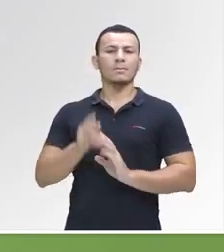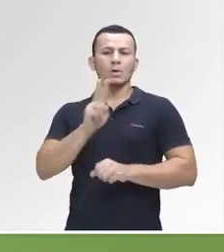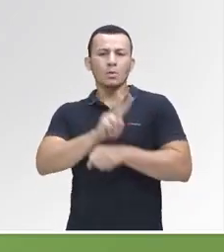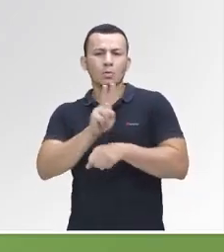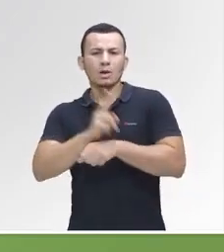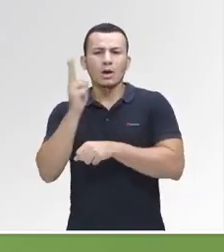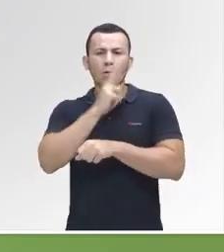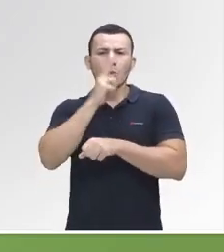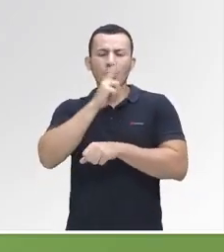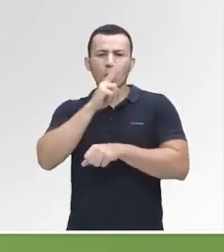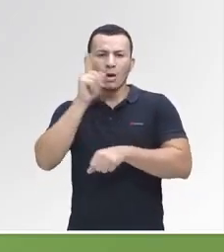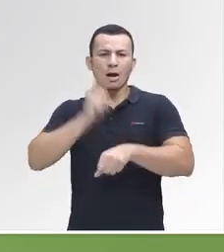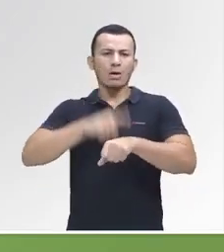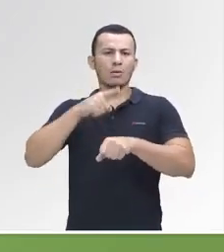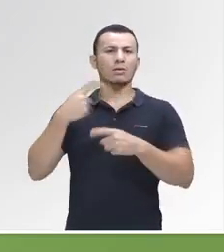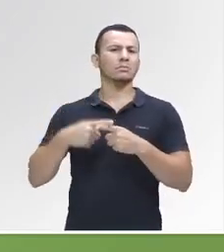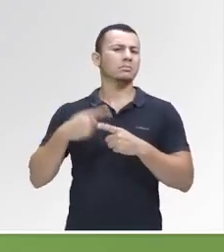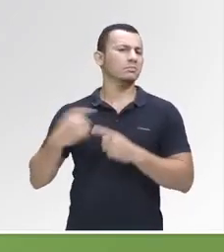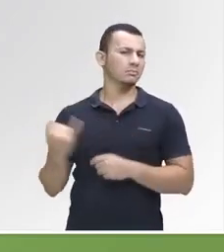importantes?